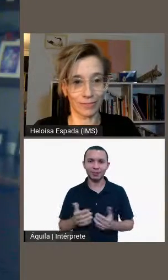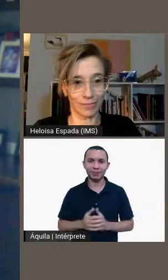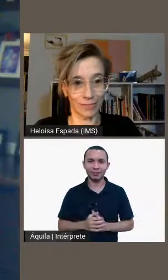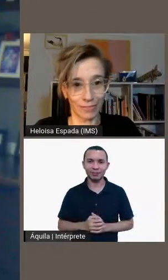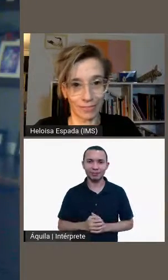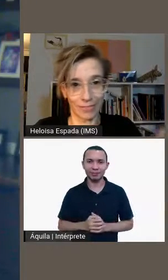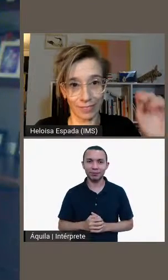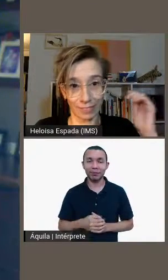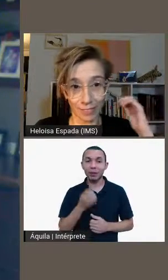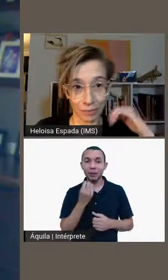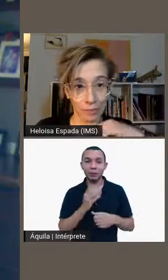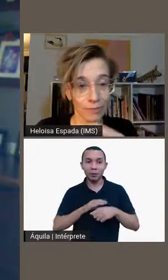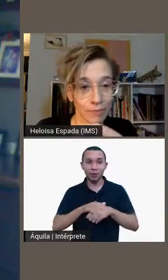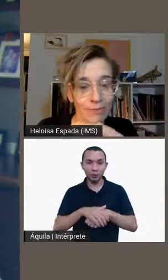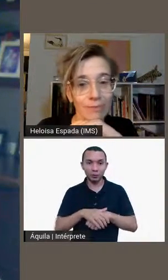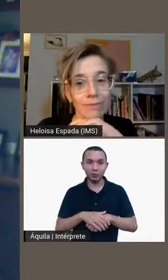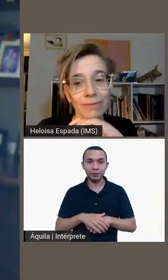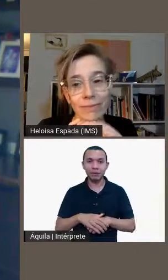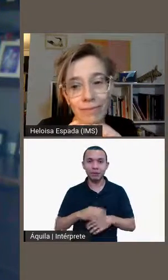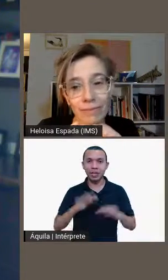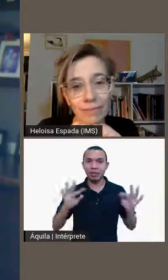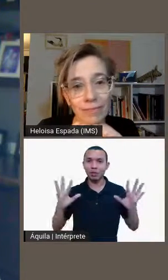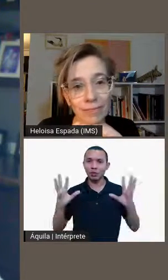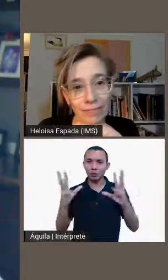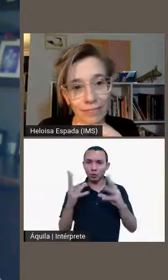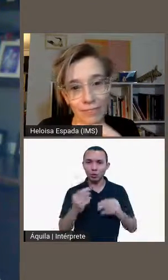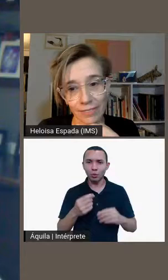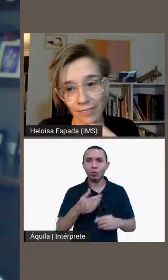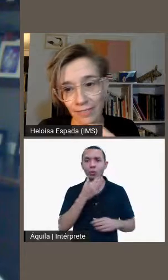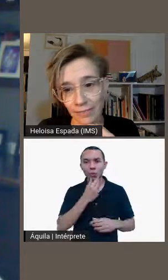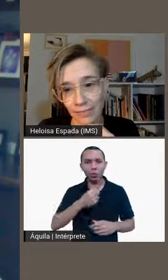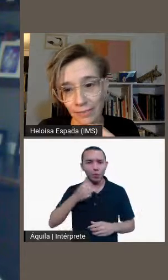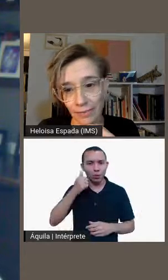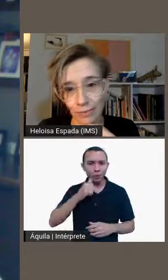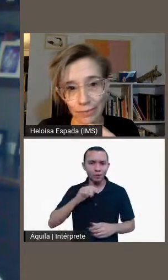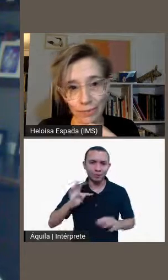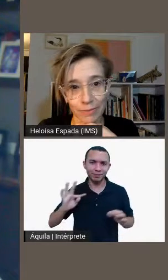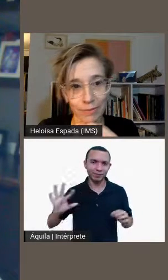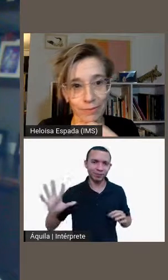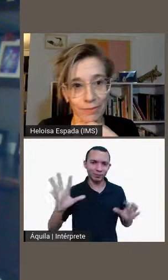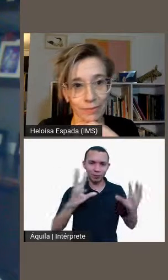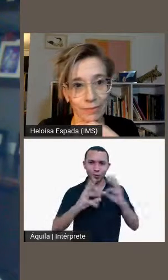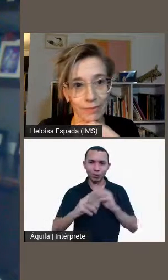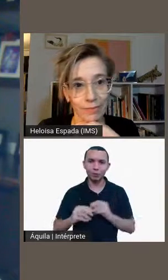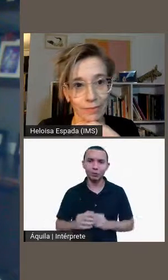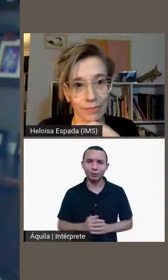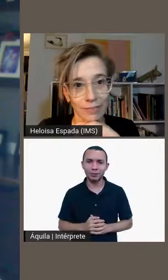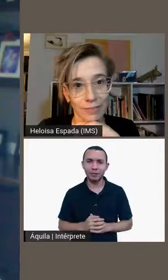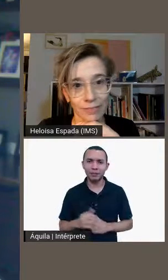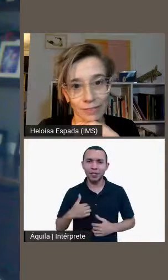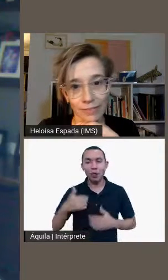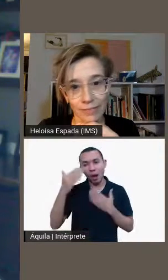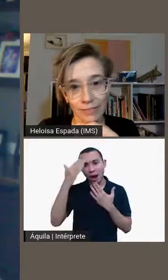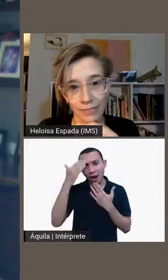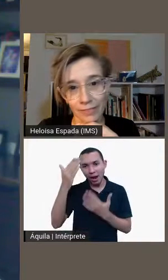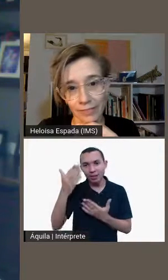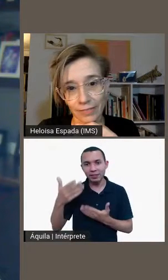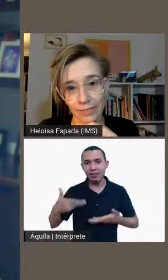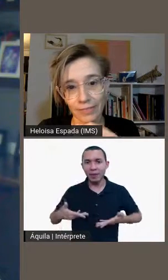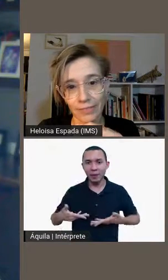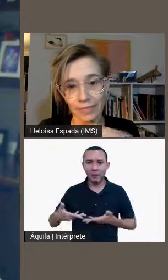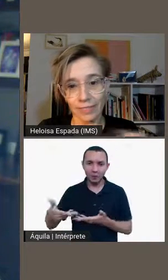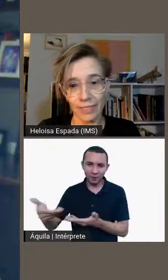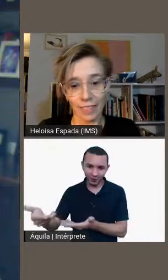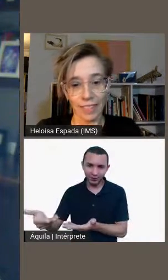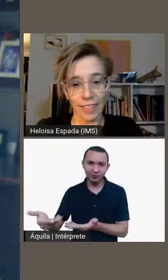Boa noite a todas e a todos. Eu queria agradecer o convite feito e, em